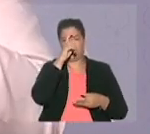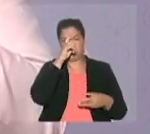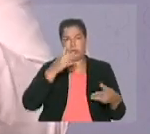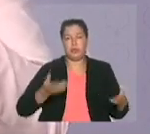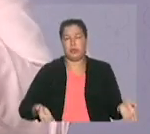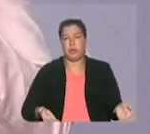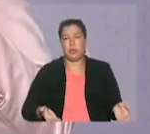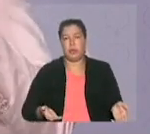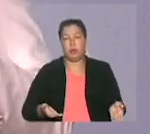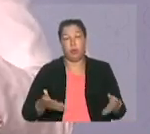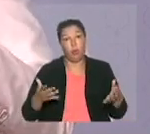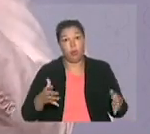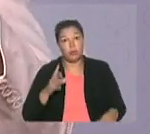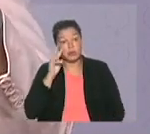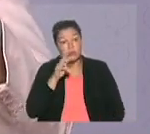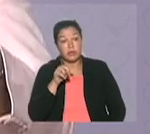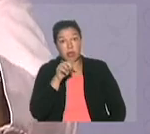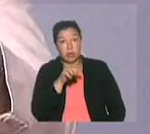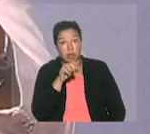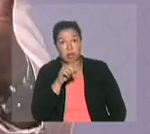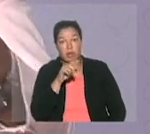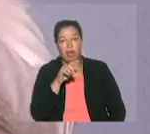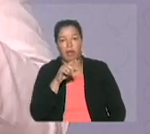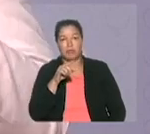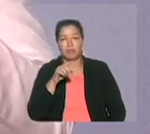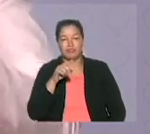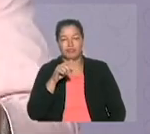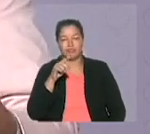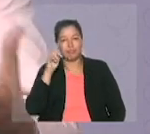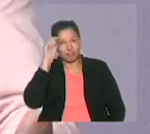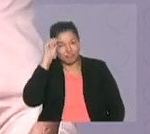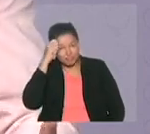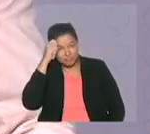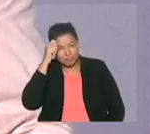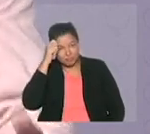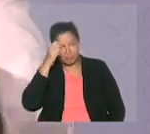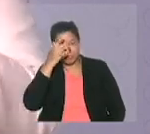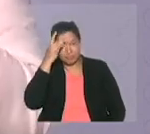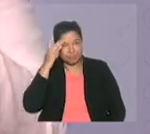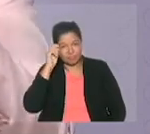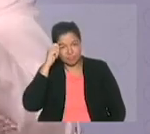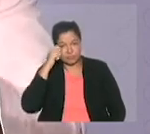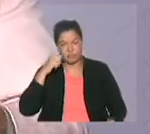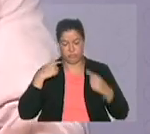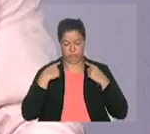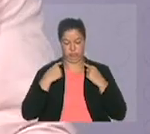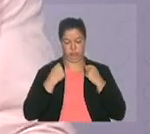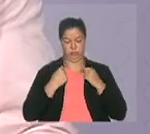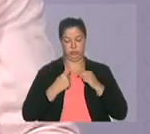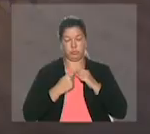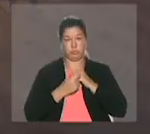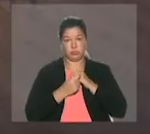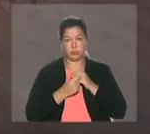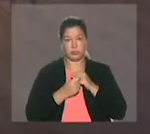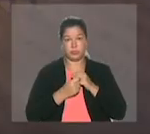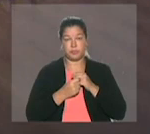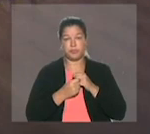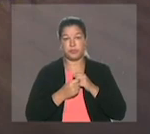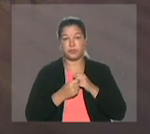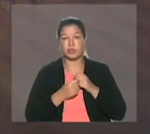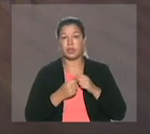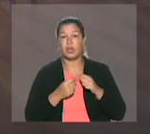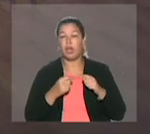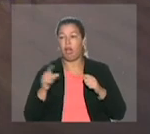ou você ter uma negra ou um negro que use guia, né? Aqueles cordões. Tem pessoas